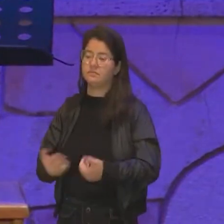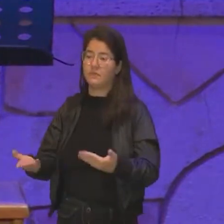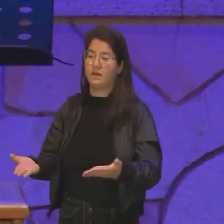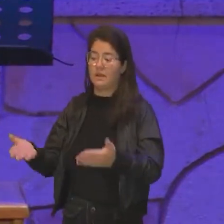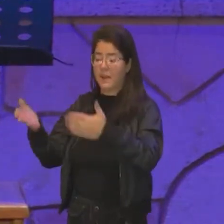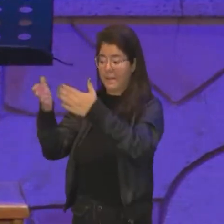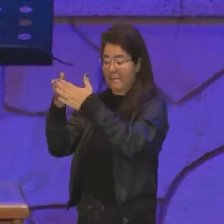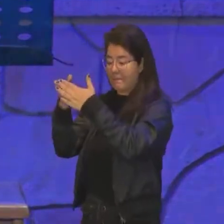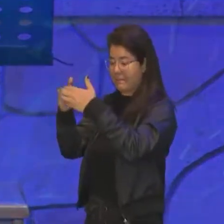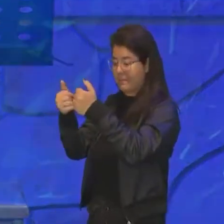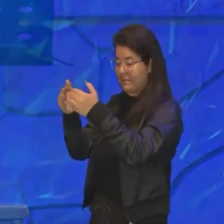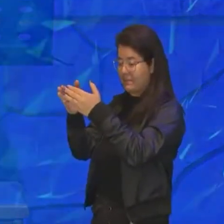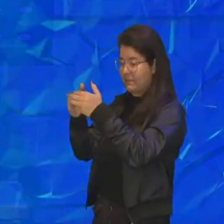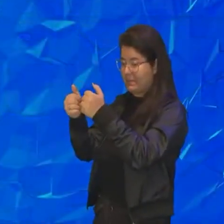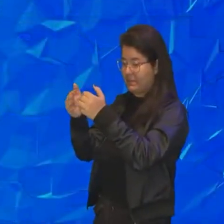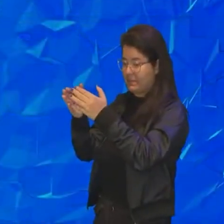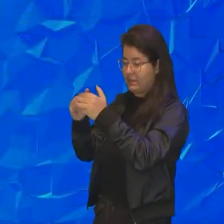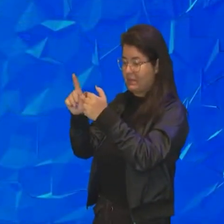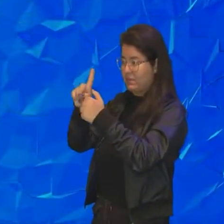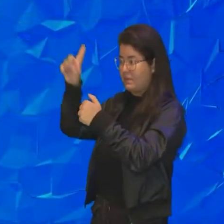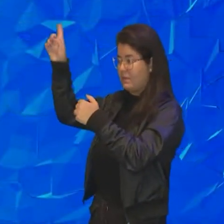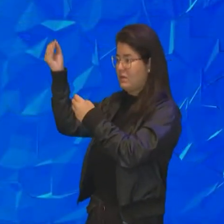Pedi e dar-se-vos-á,